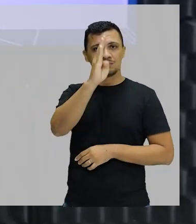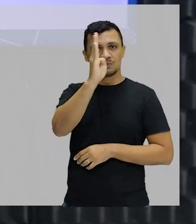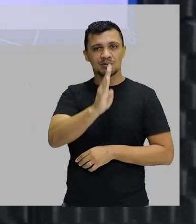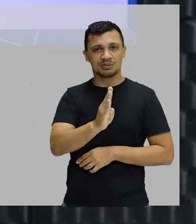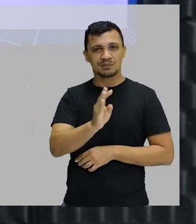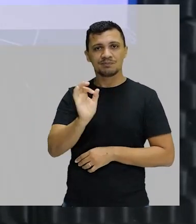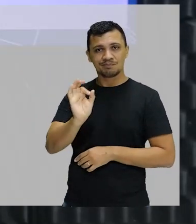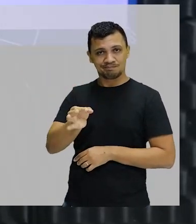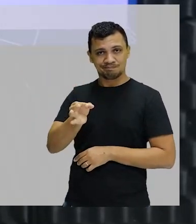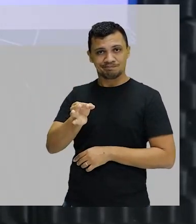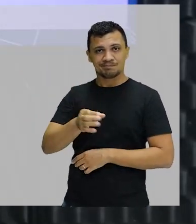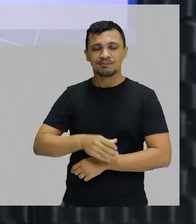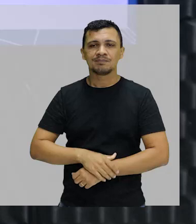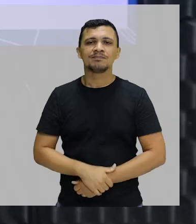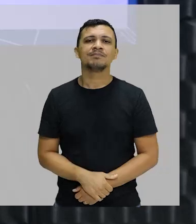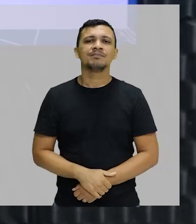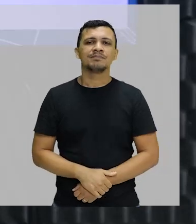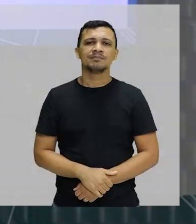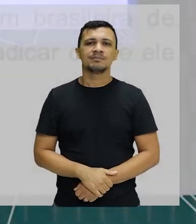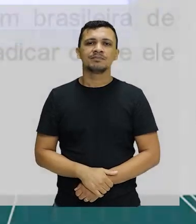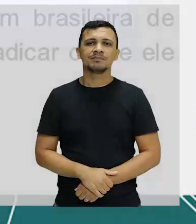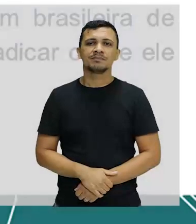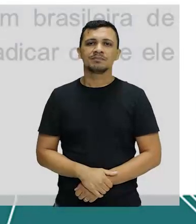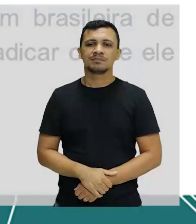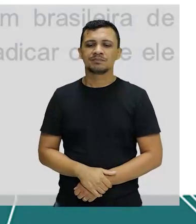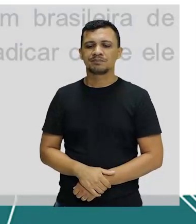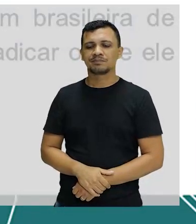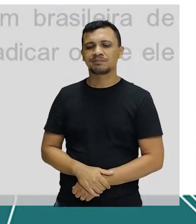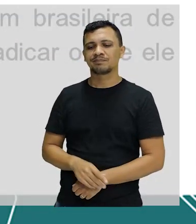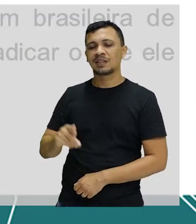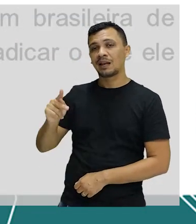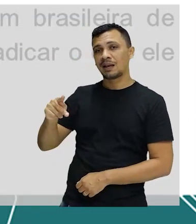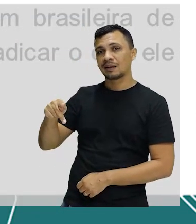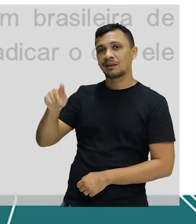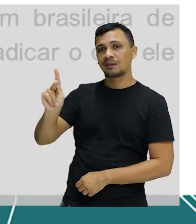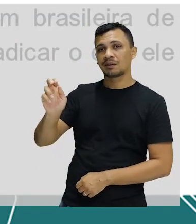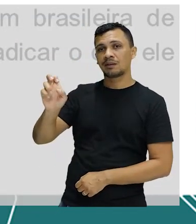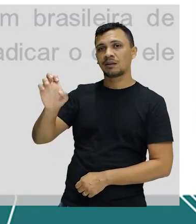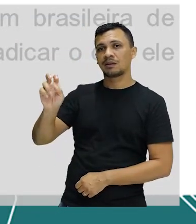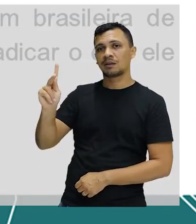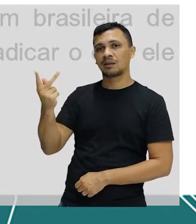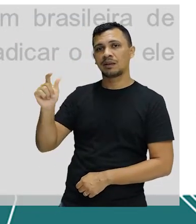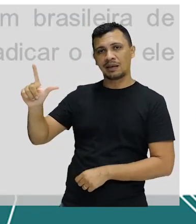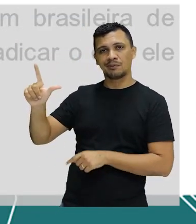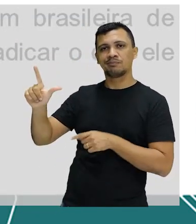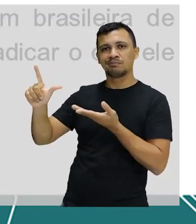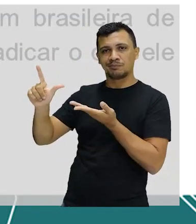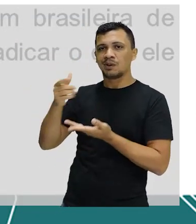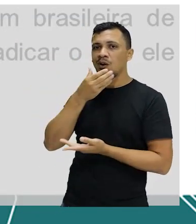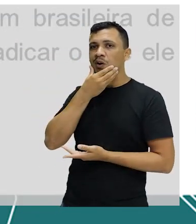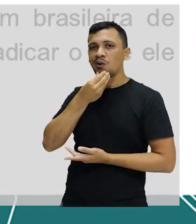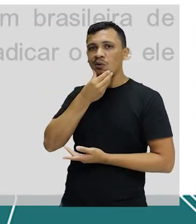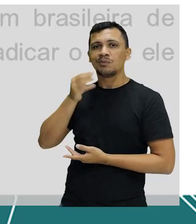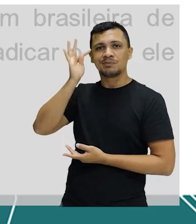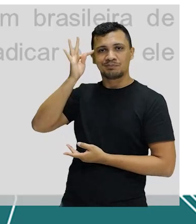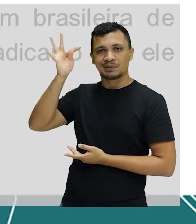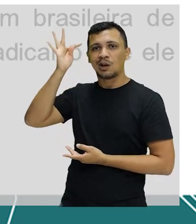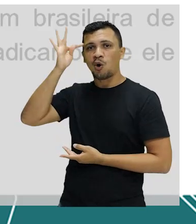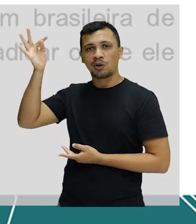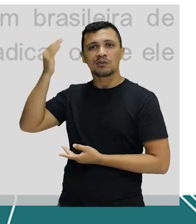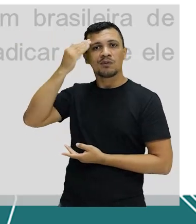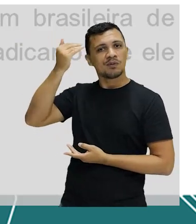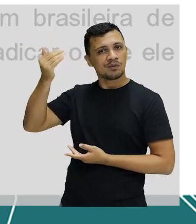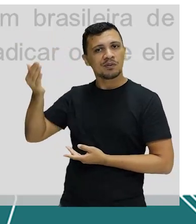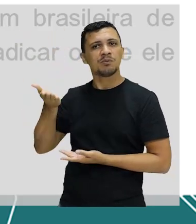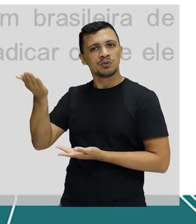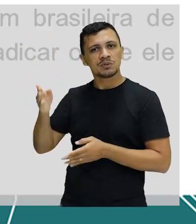certo? Vamos adiante. Renato Kell, e aí é um dos grandes teóricos da racialidade brasileira daquele contexto, foi